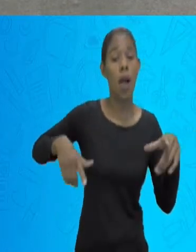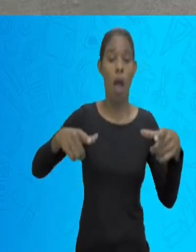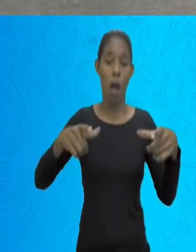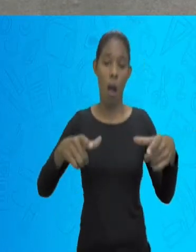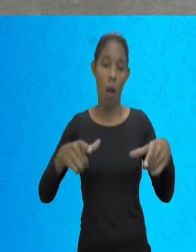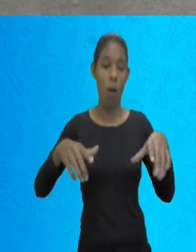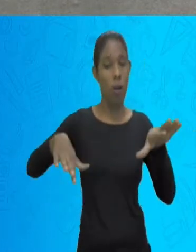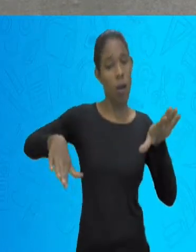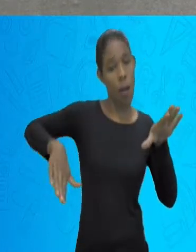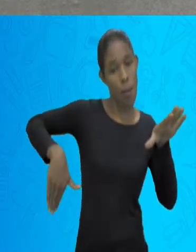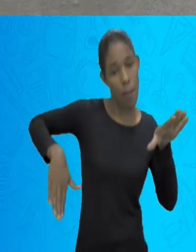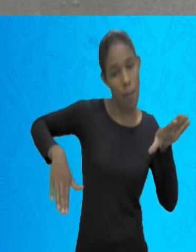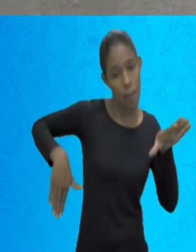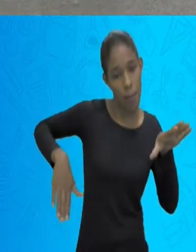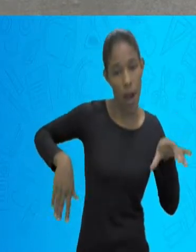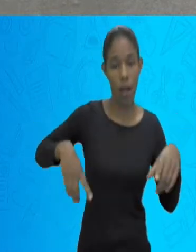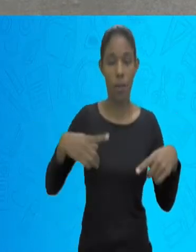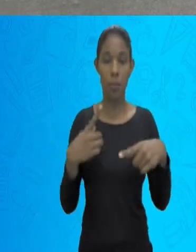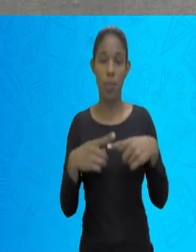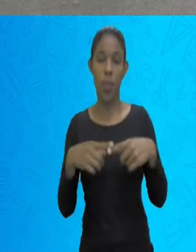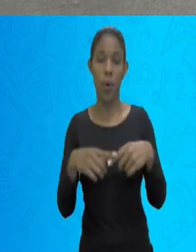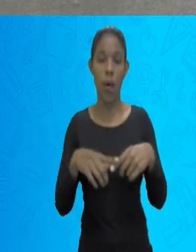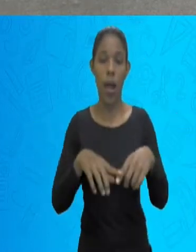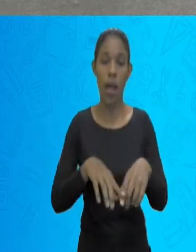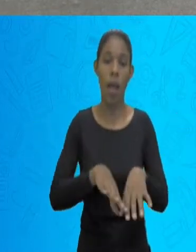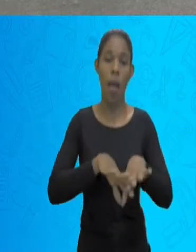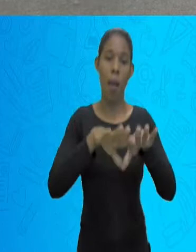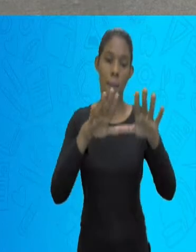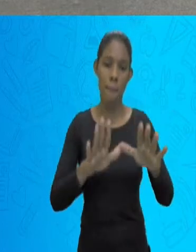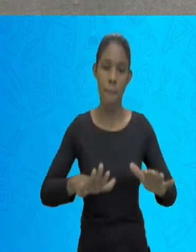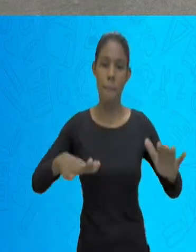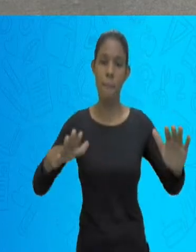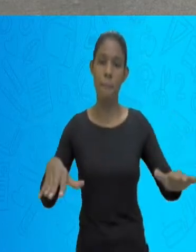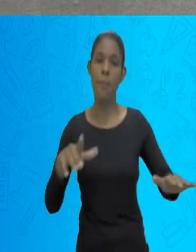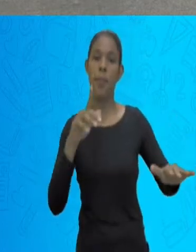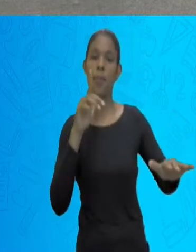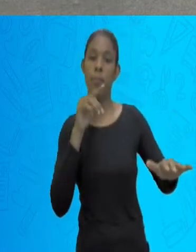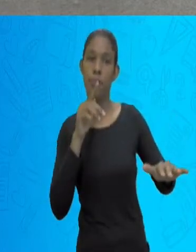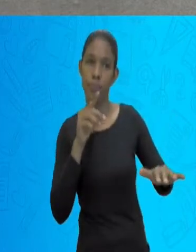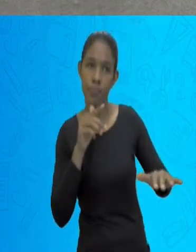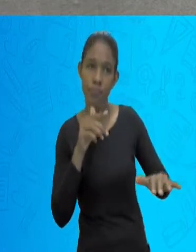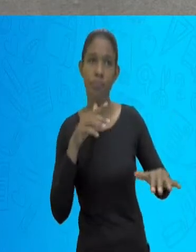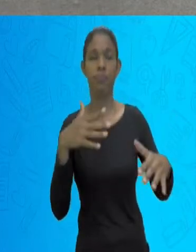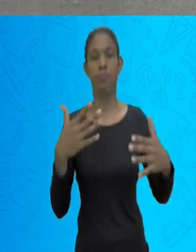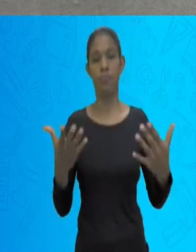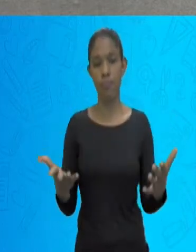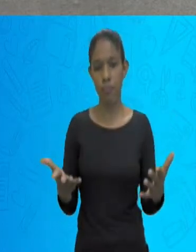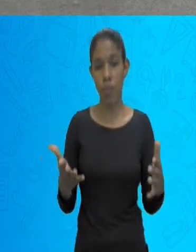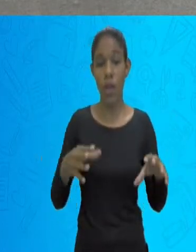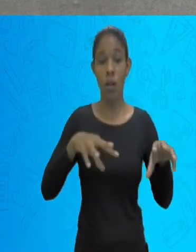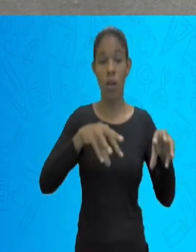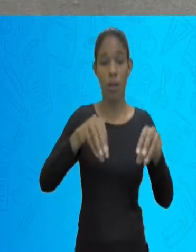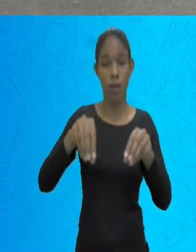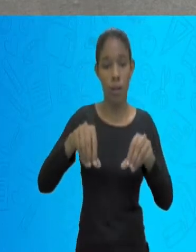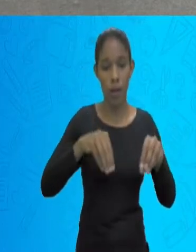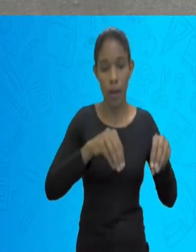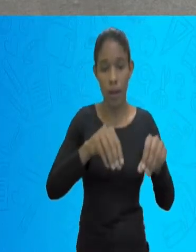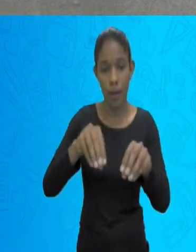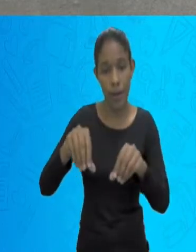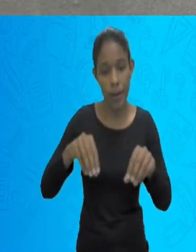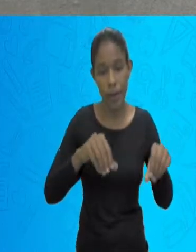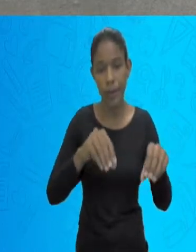gente determina algumas coisas que ali naquele lugar vão aparecer. Por exemplo, o